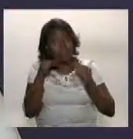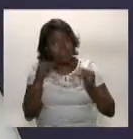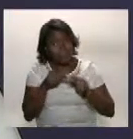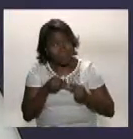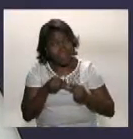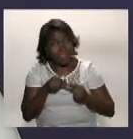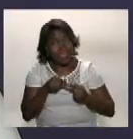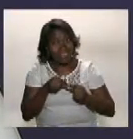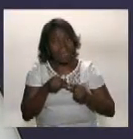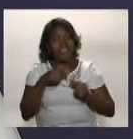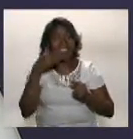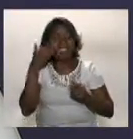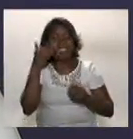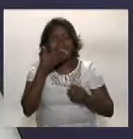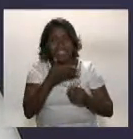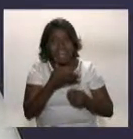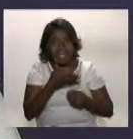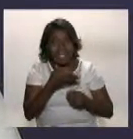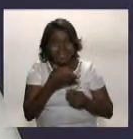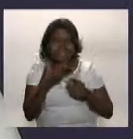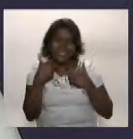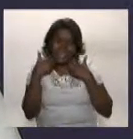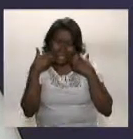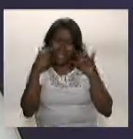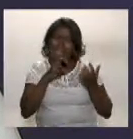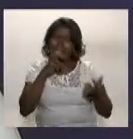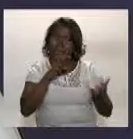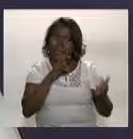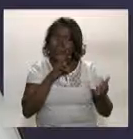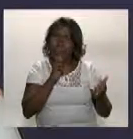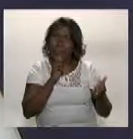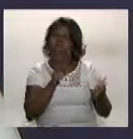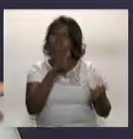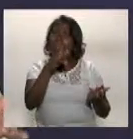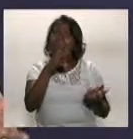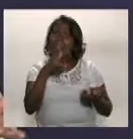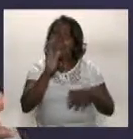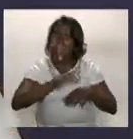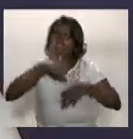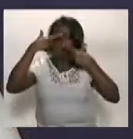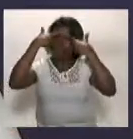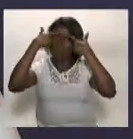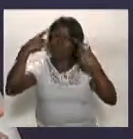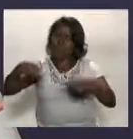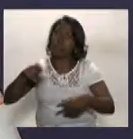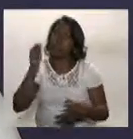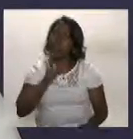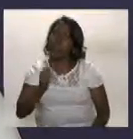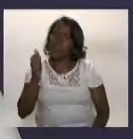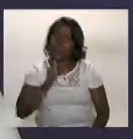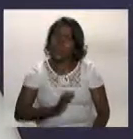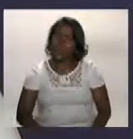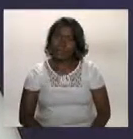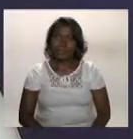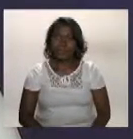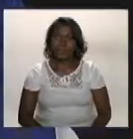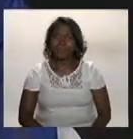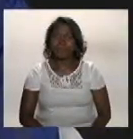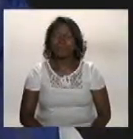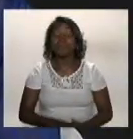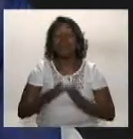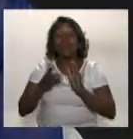a impunidade ela contribui com a violência. Então, a certeza da punição é também uma forma de enfrentar a violência. Eu